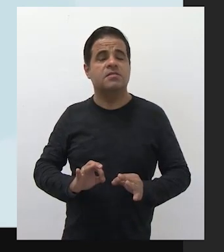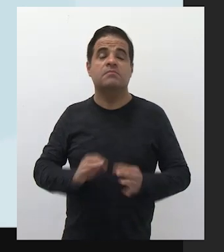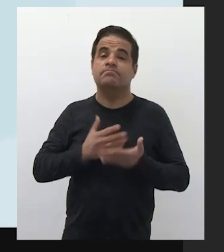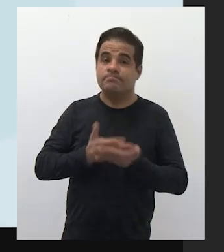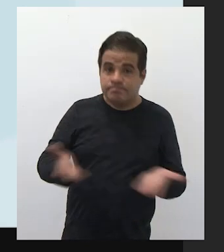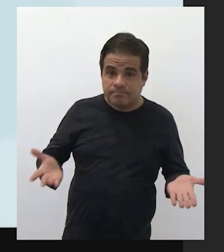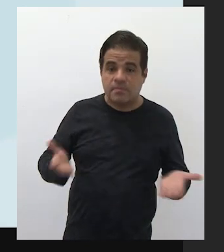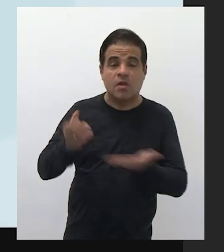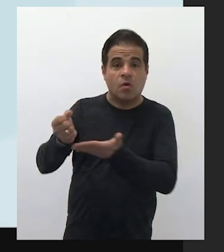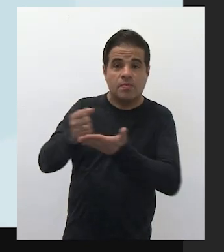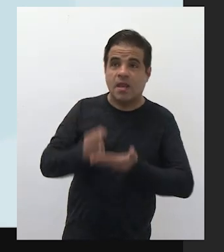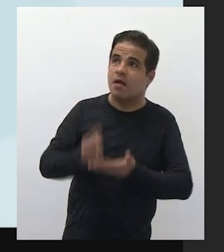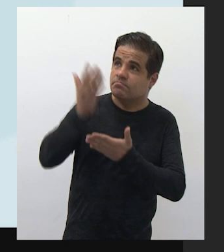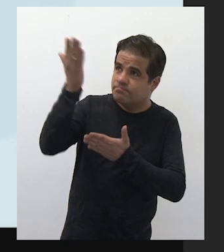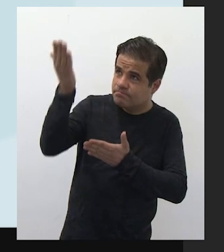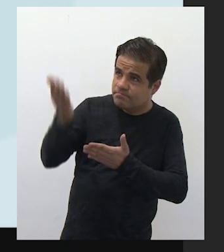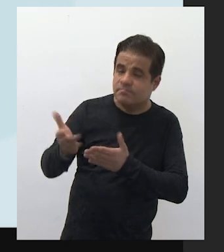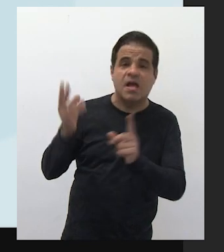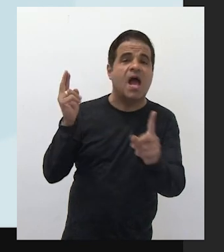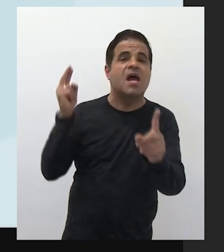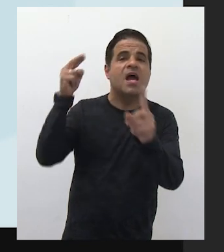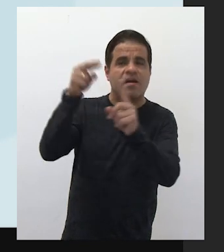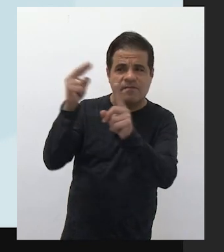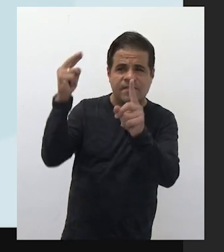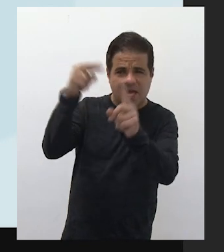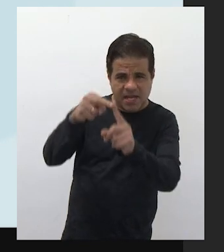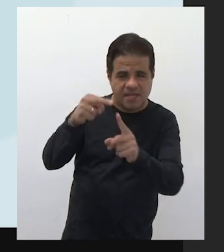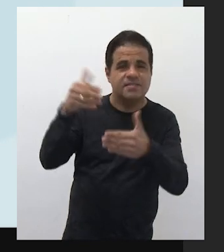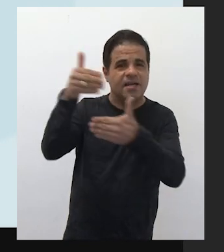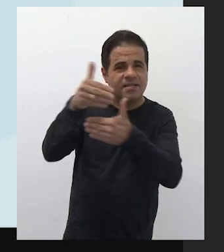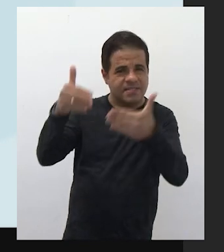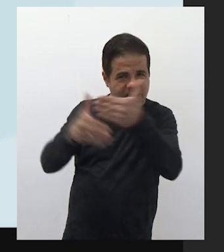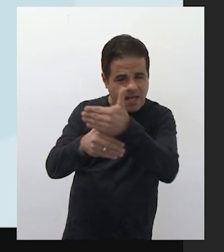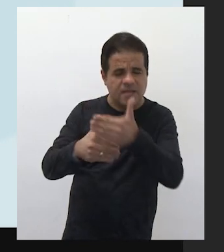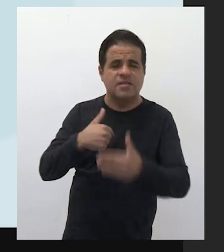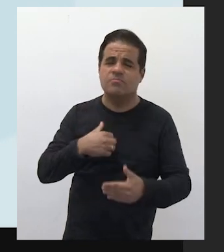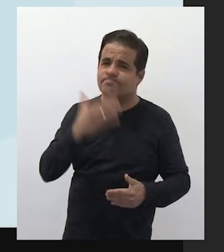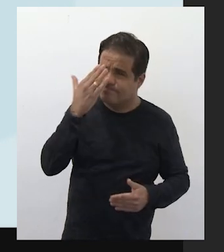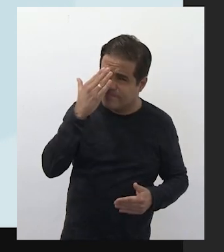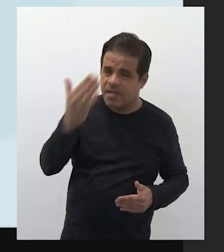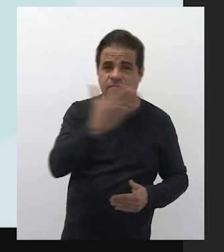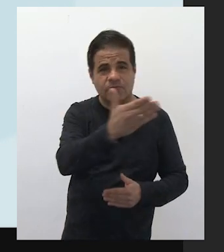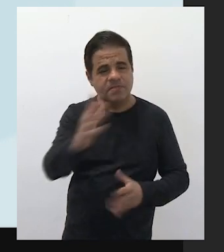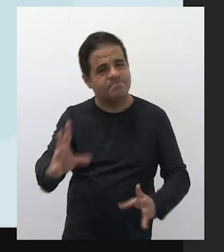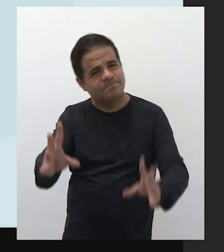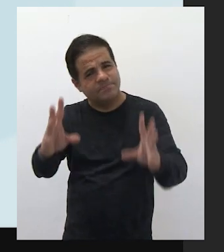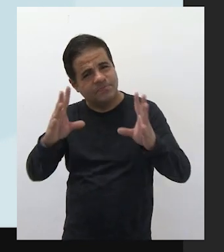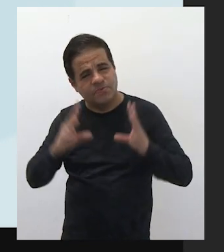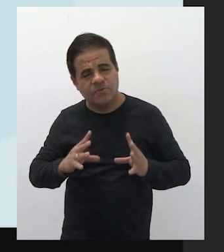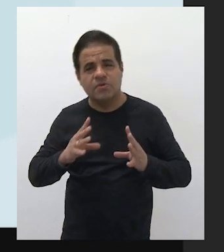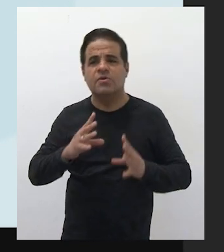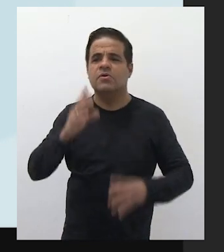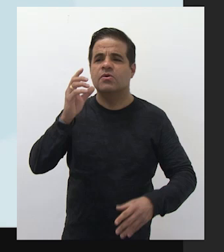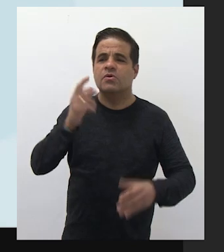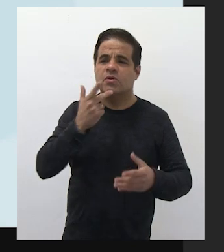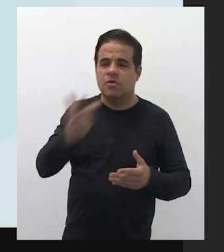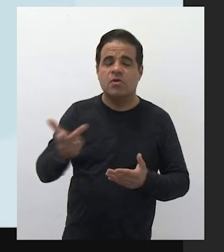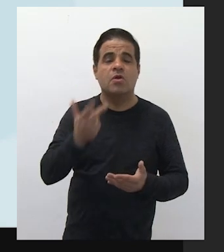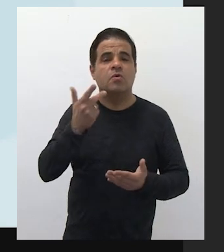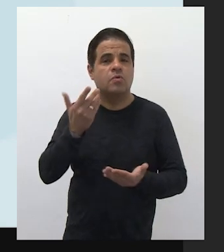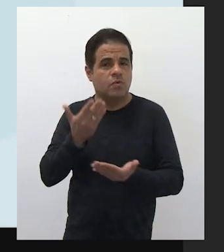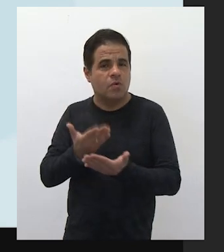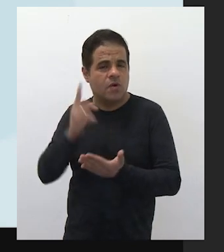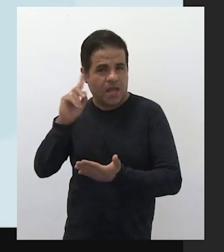Pessoal, aqui eu trago as referências usadas nos slides. Eu agradeço muito a atenção de vocês. Eu falei que fui aluna da escola pública,